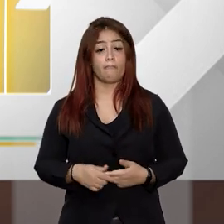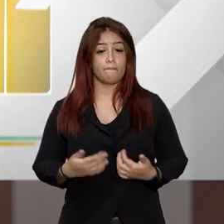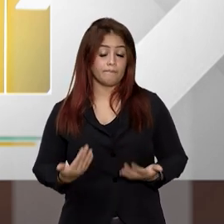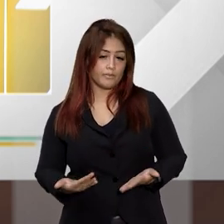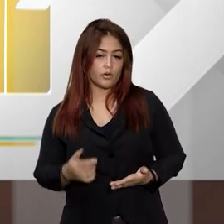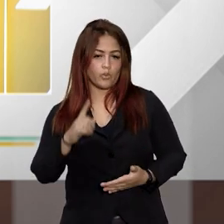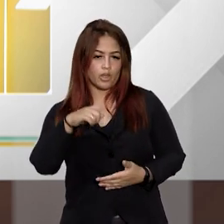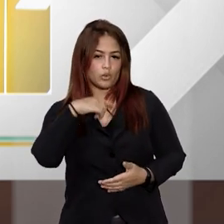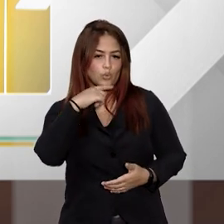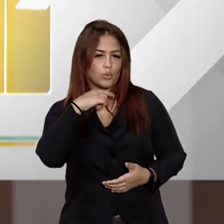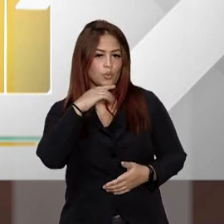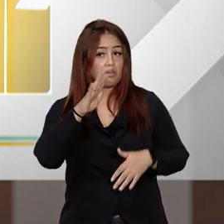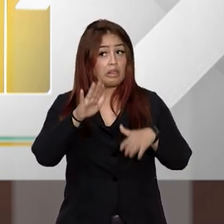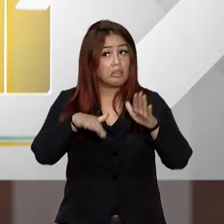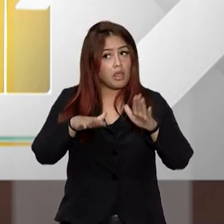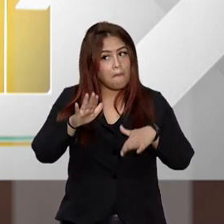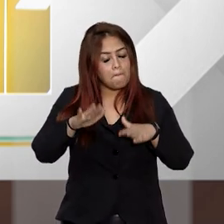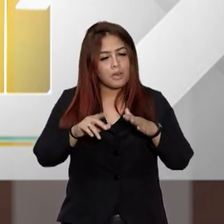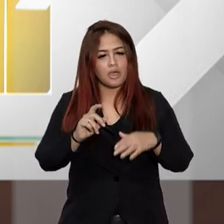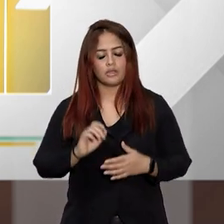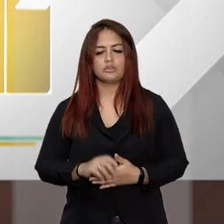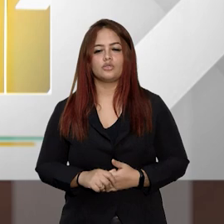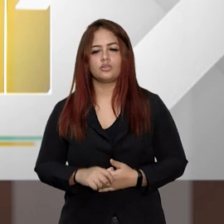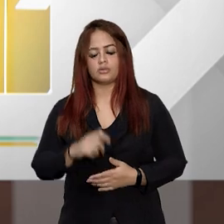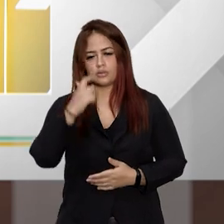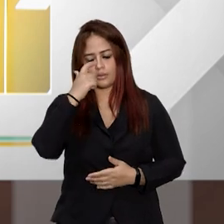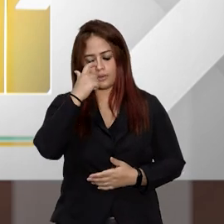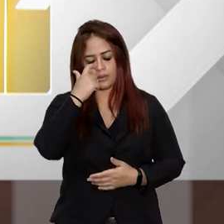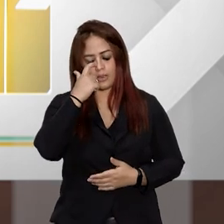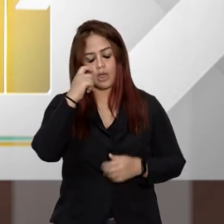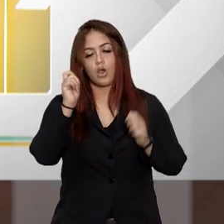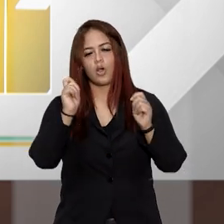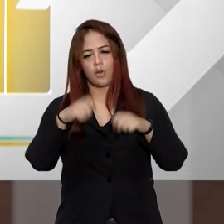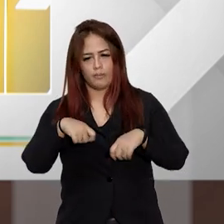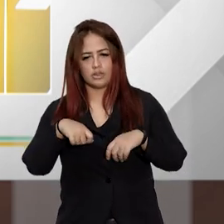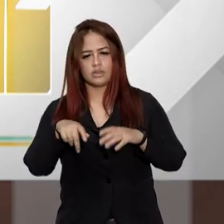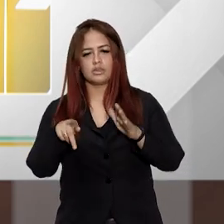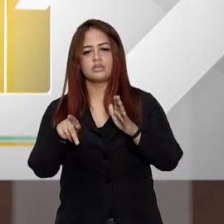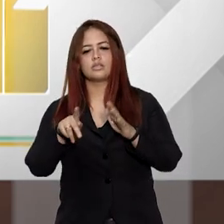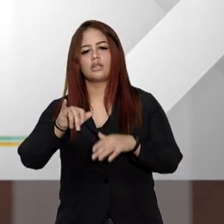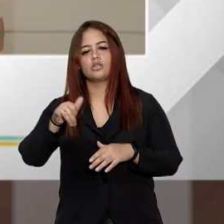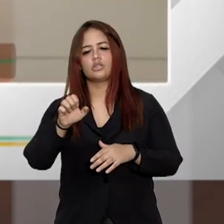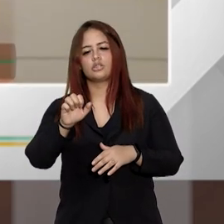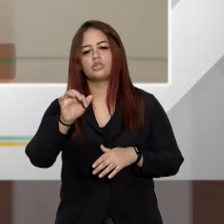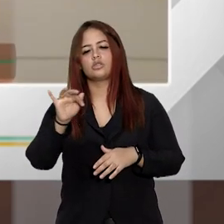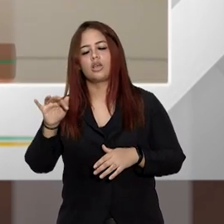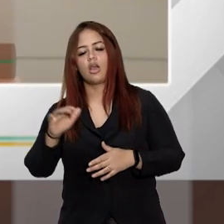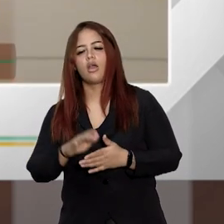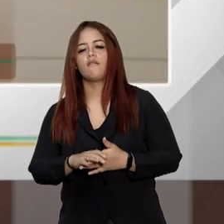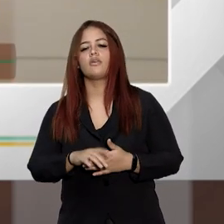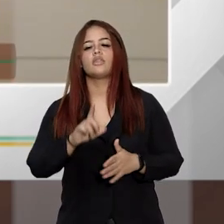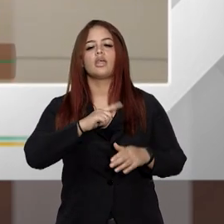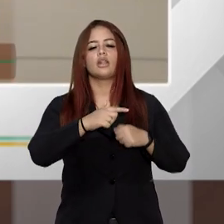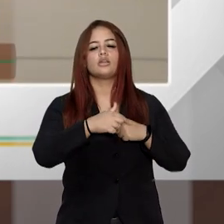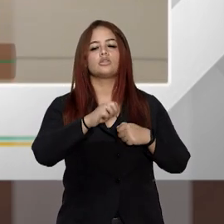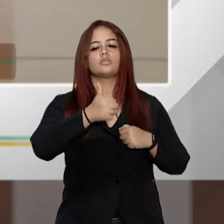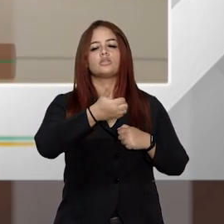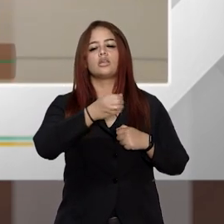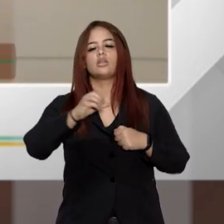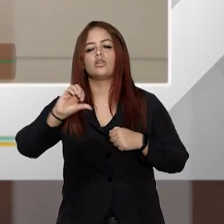Bem, essa dúvida depende de algumas circunstâncias. A competência da Justiça Federal ela é prevista no artigo 109 da